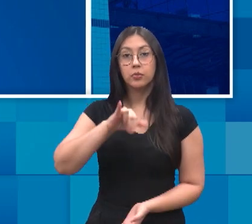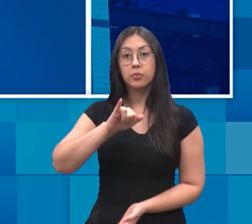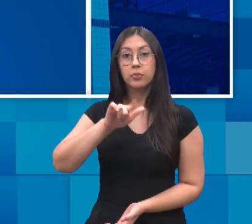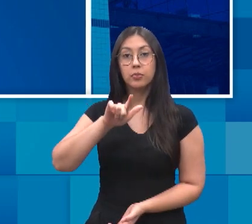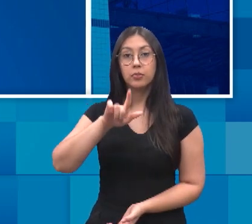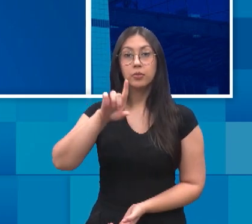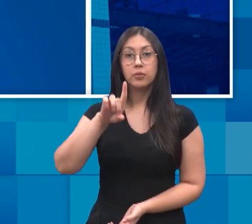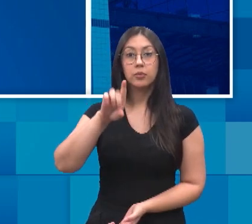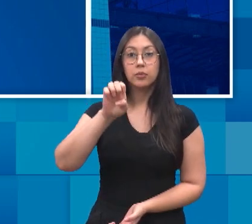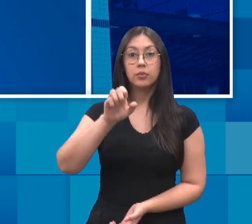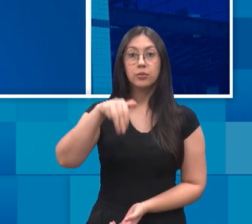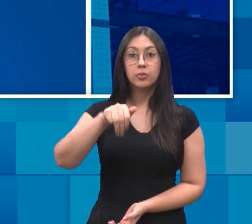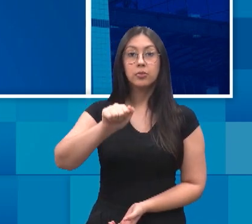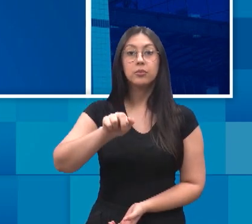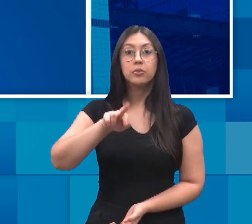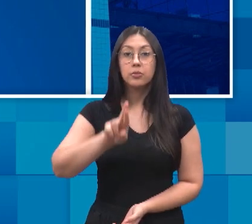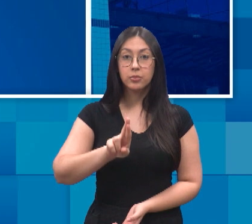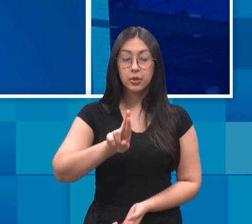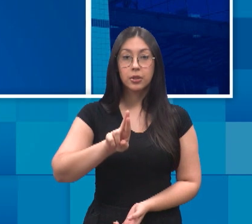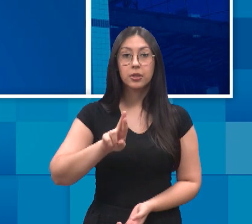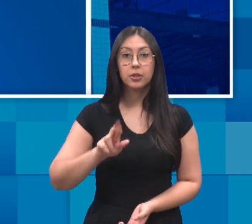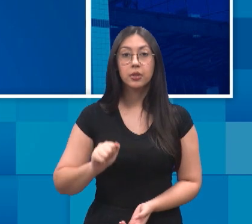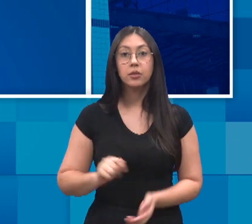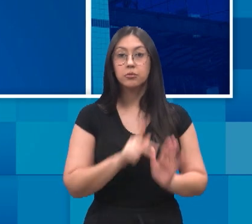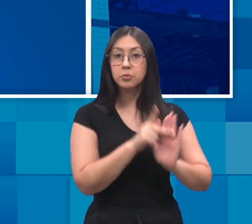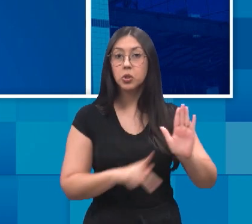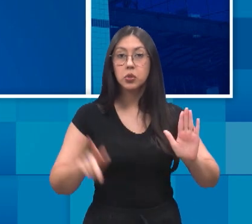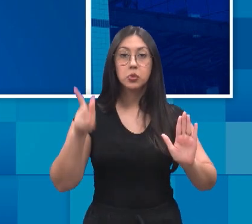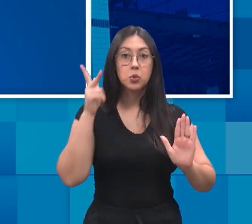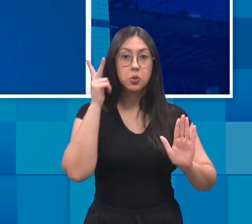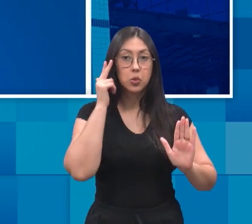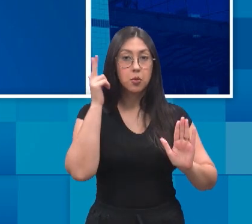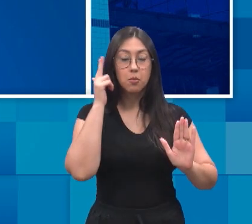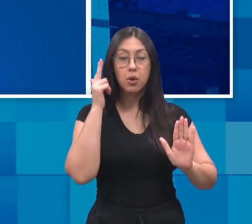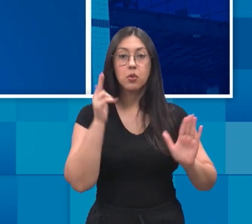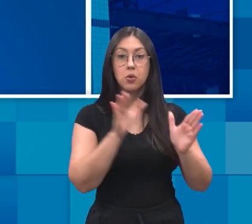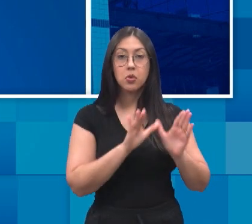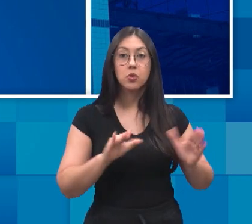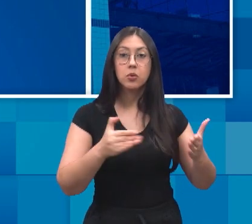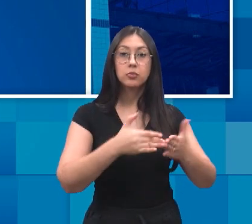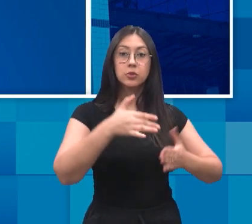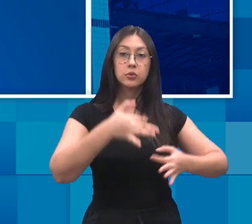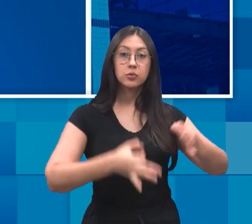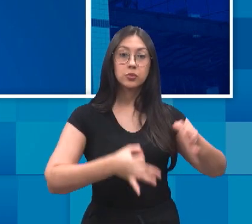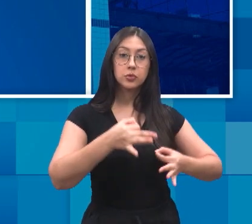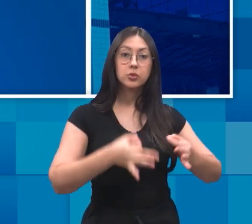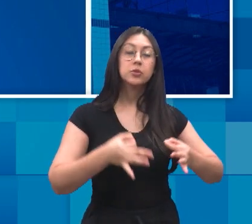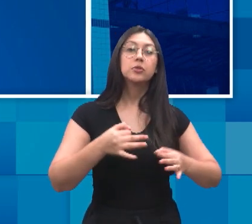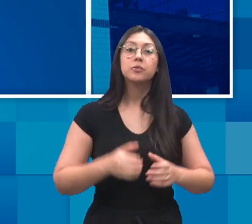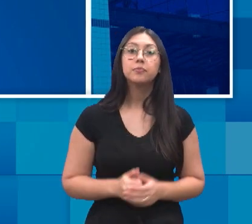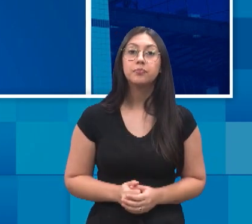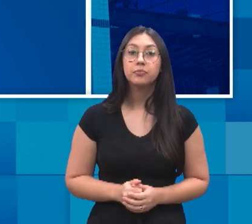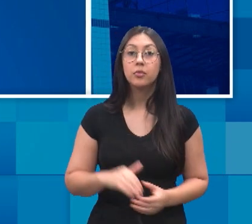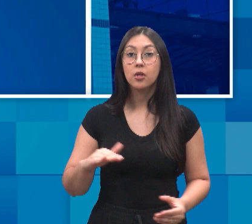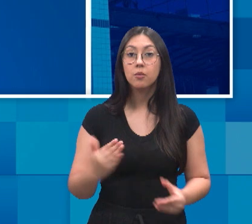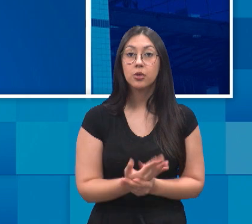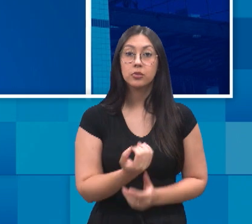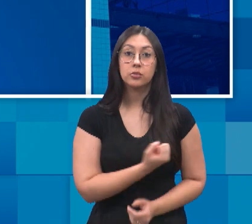Ildeomar Cavalcante Guedes. Rito ordinário, Comissão Justiça. Processo número